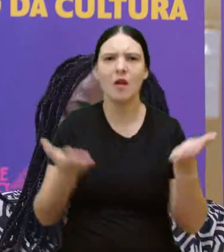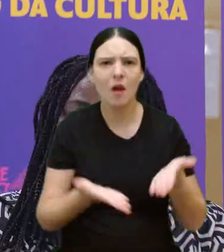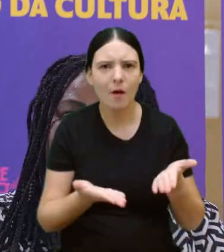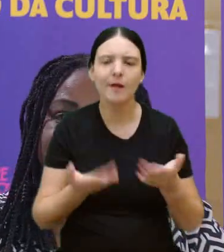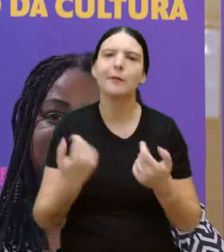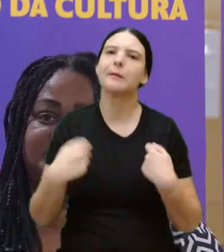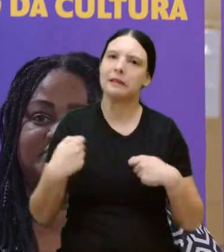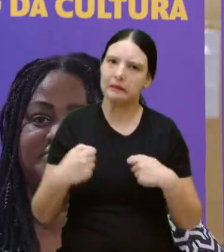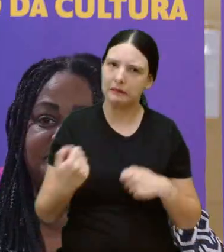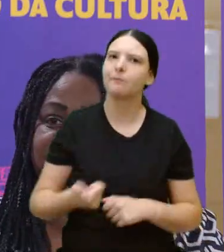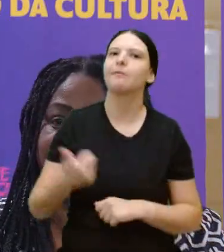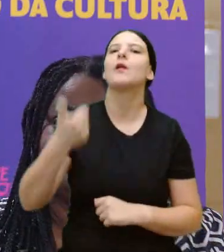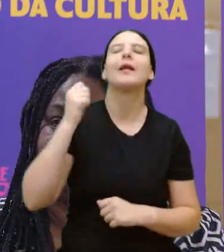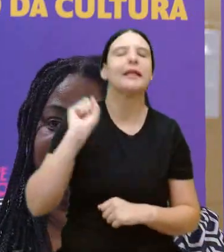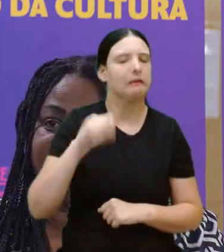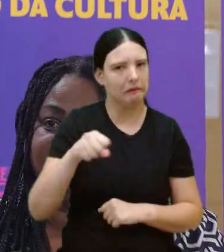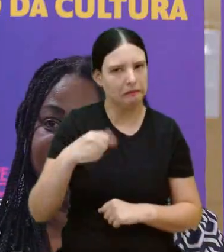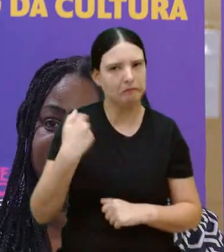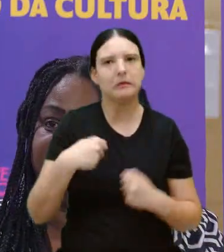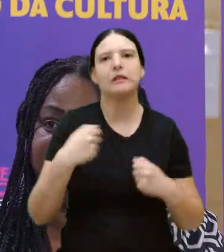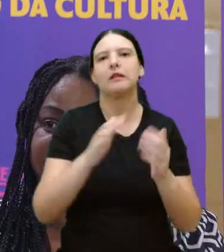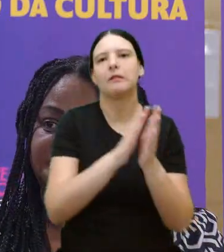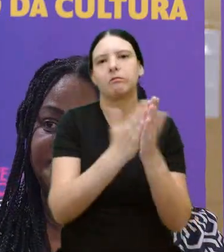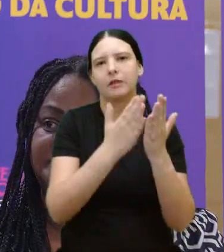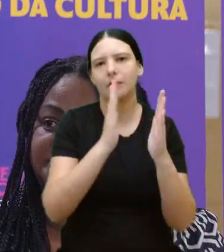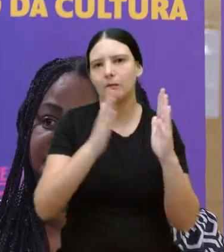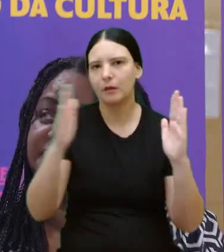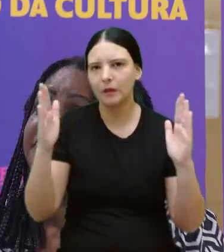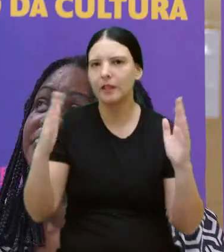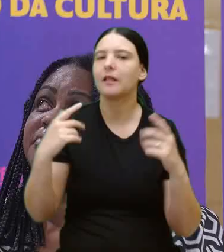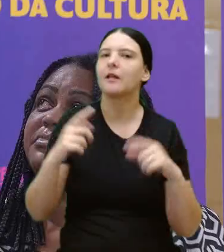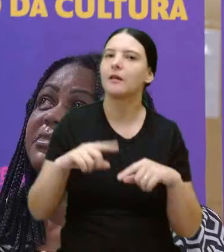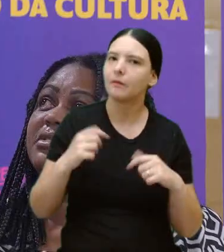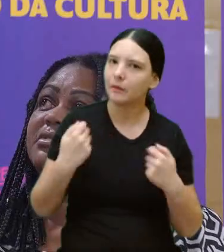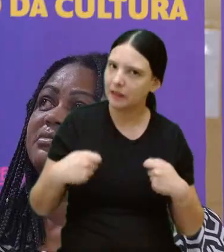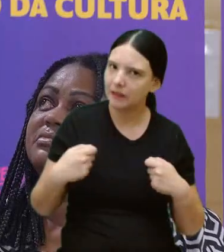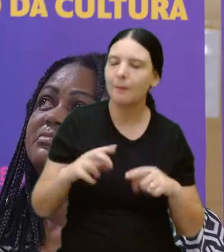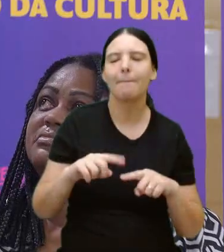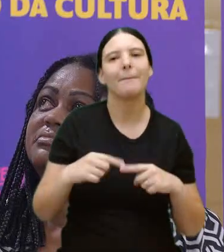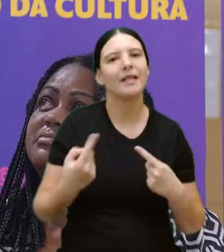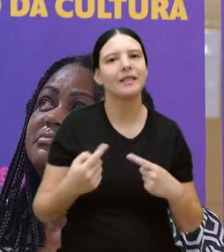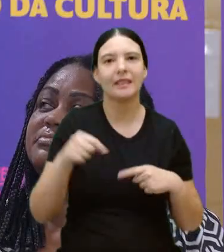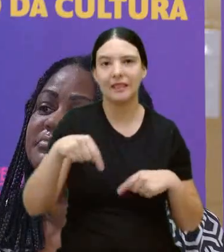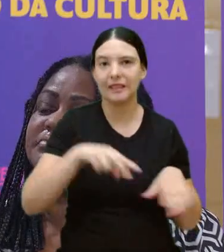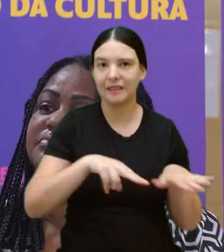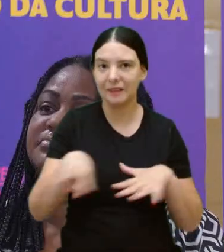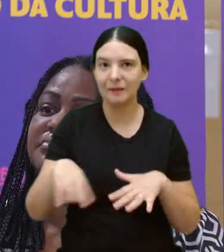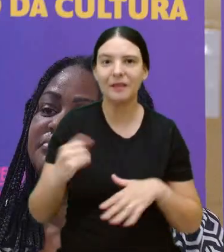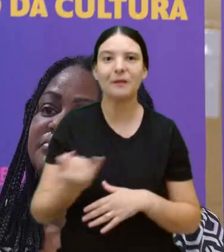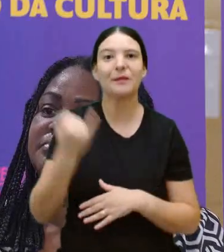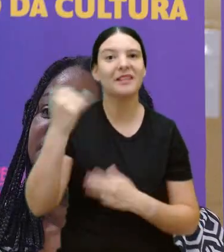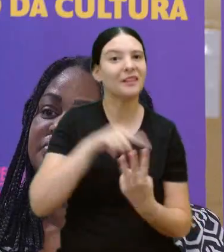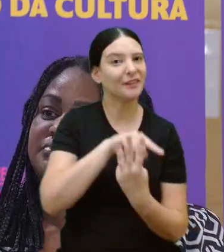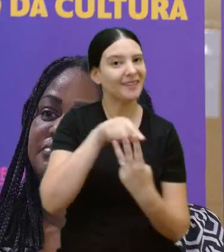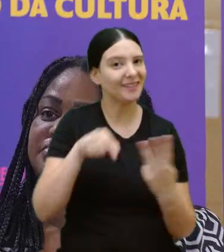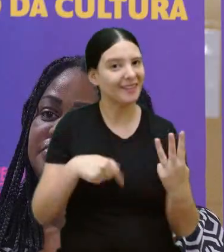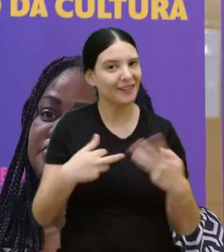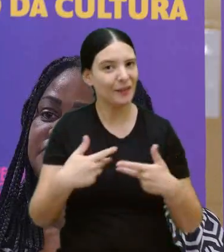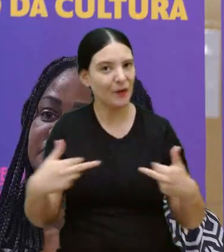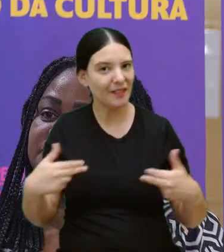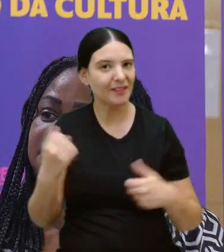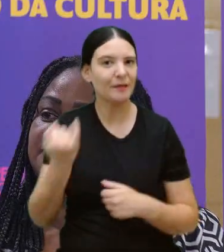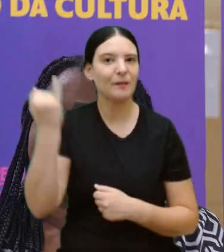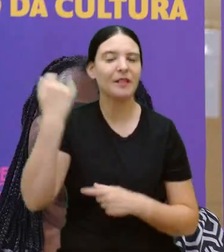série de biblioteca, então temos passos importantes para dar. Essa semana nós damos 3 passos importantes ainda. Na sexta-feira nós temos